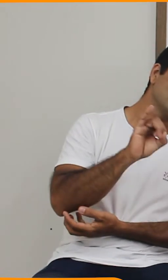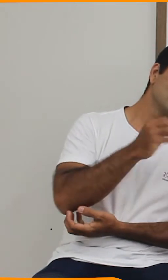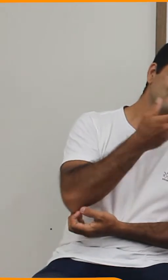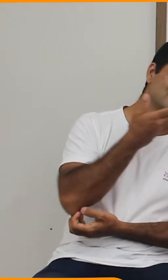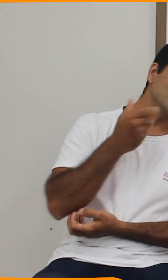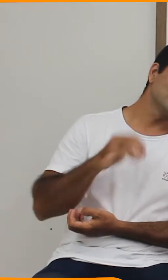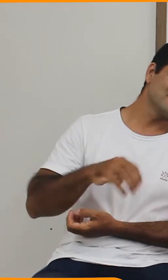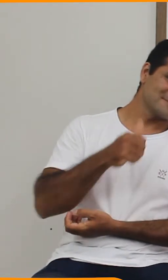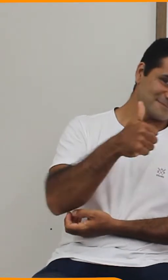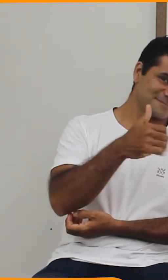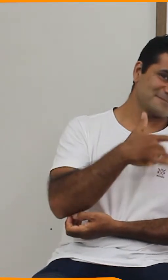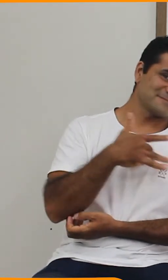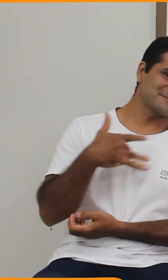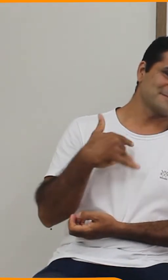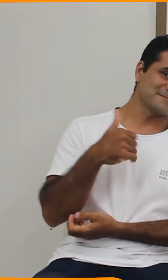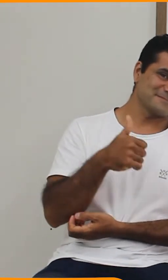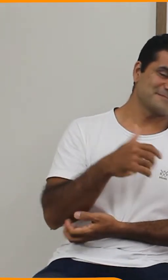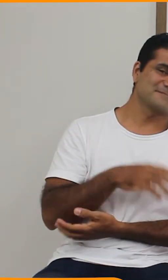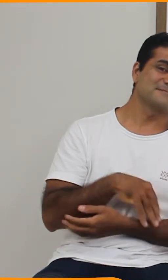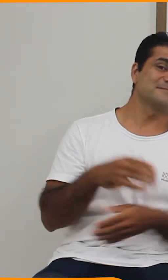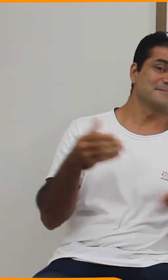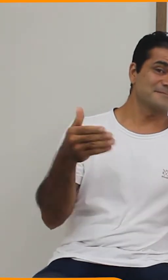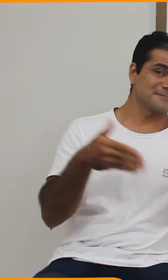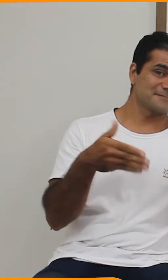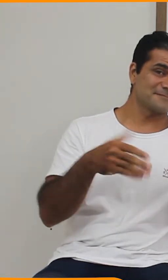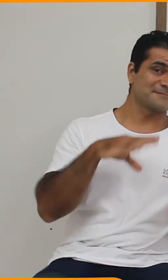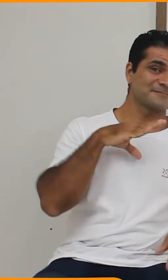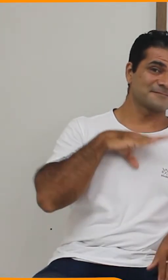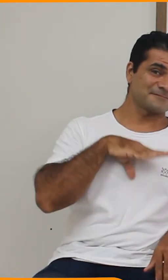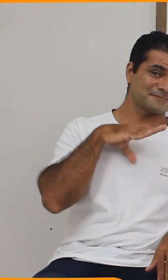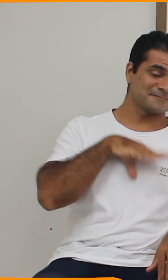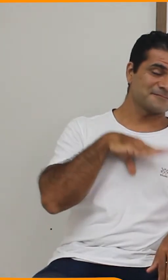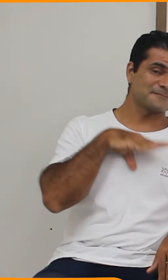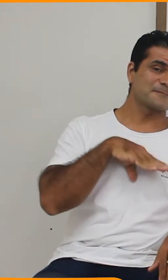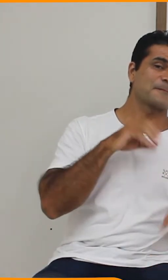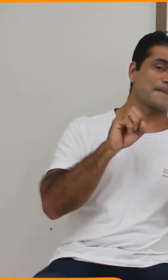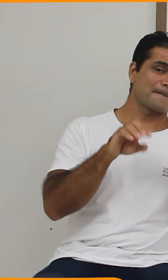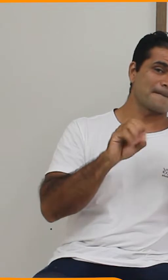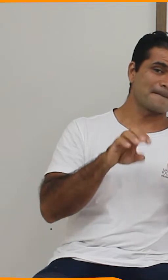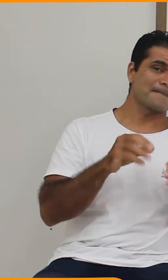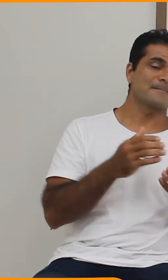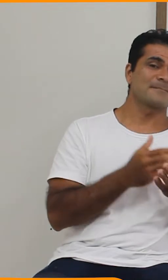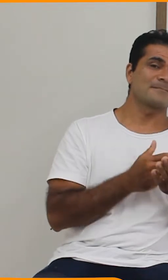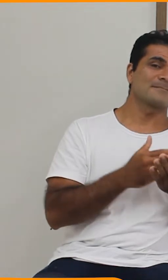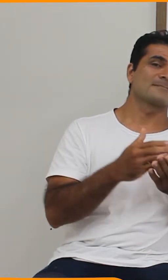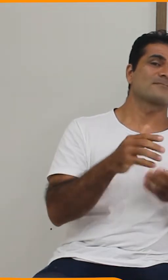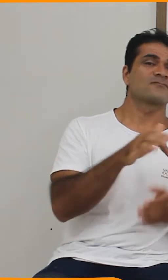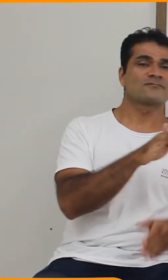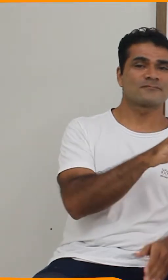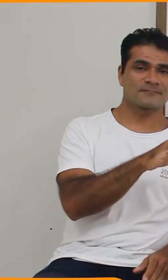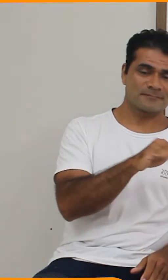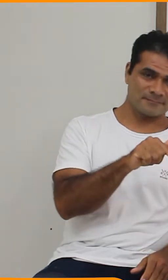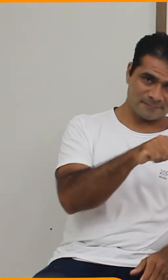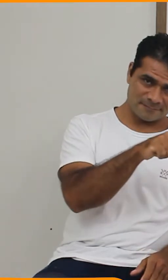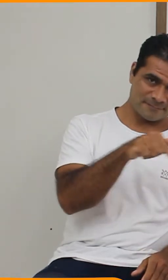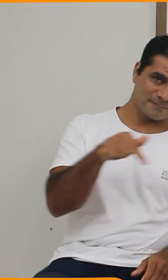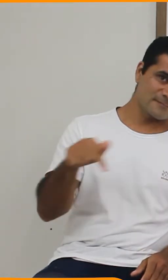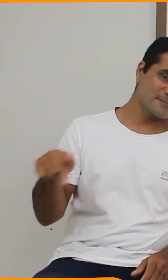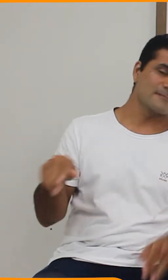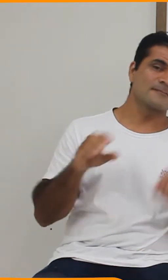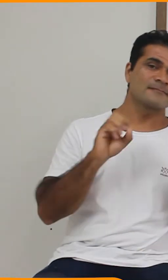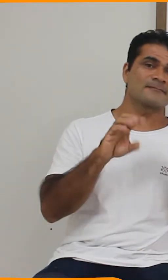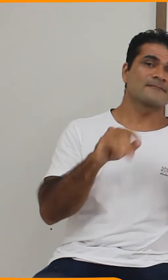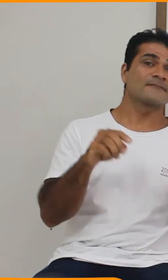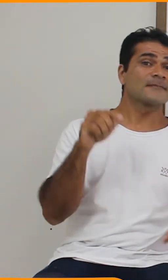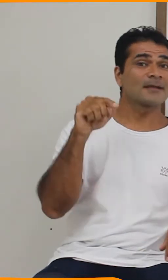crianças, tudo bem com vocês? Hoje é nossa aula de português. Estamos começando uma semana de aulas e temos